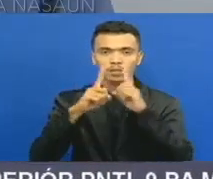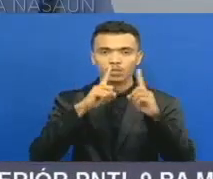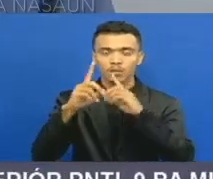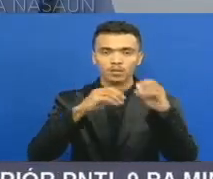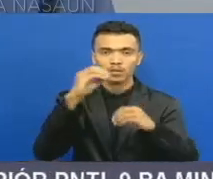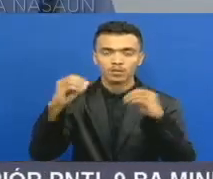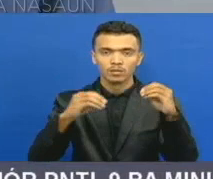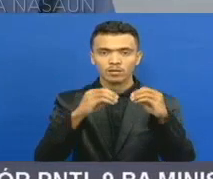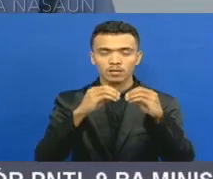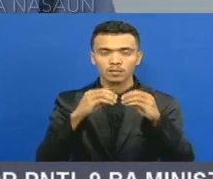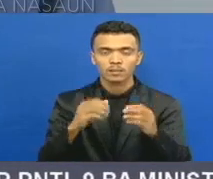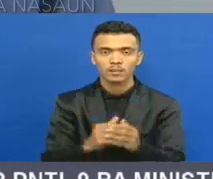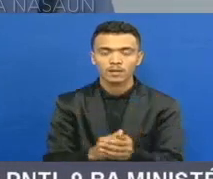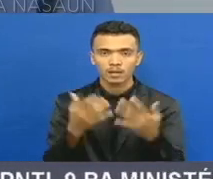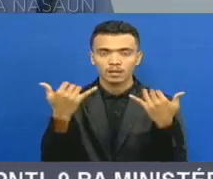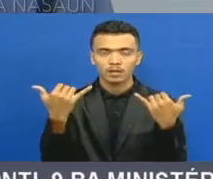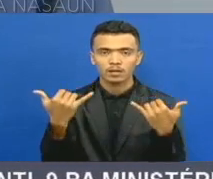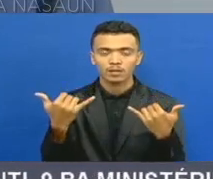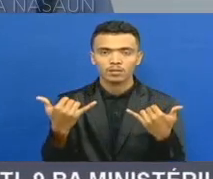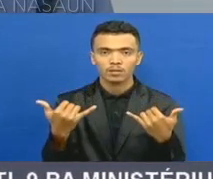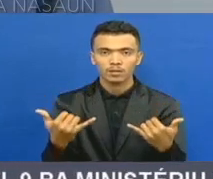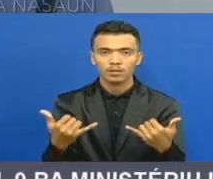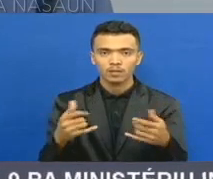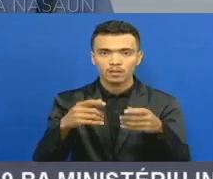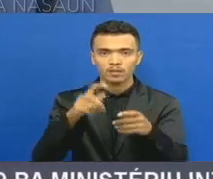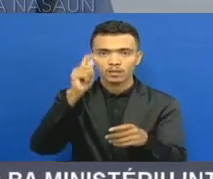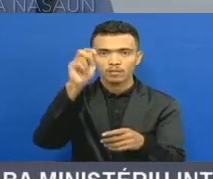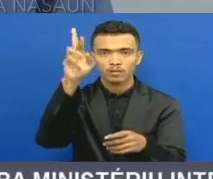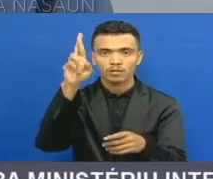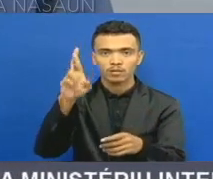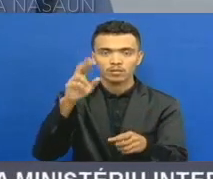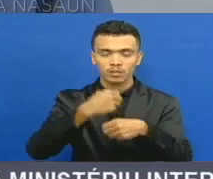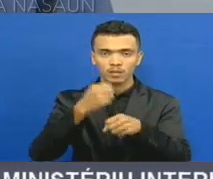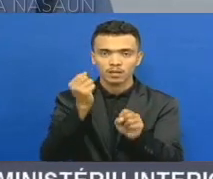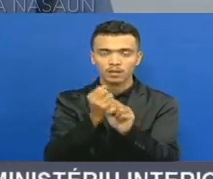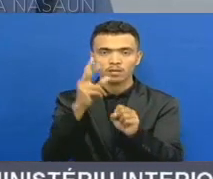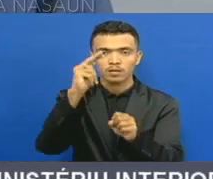a situação de bem horas da uma Timor dos Halau e atividades.